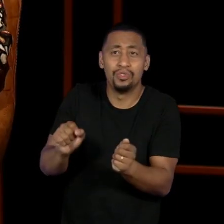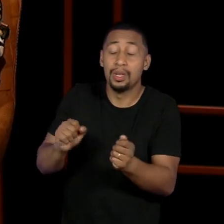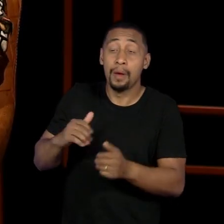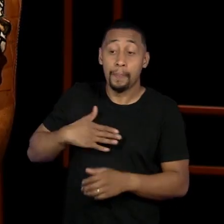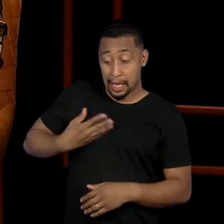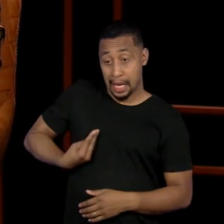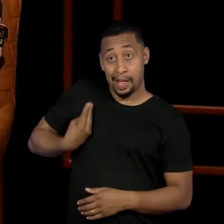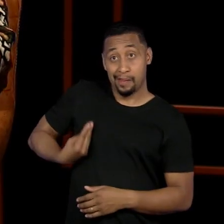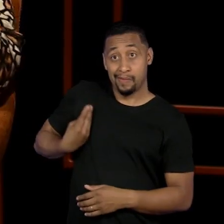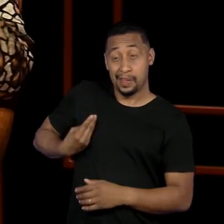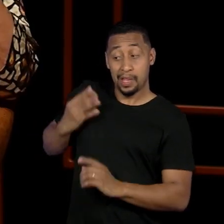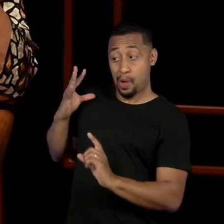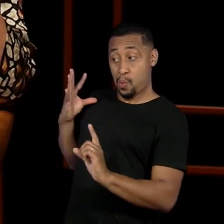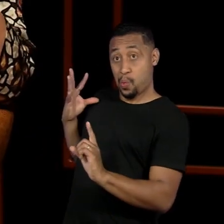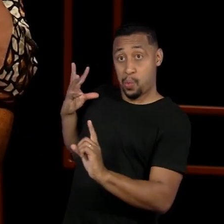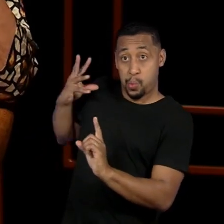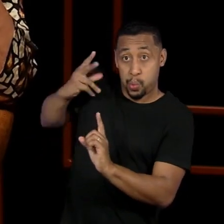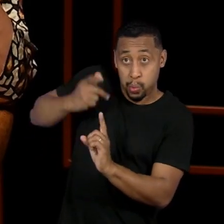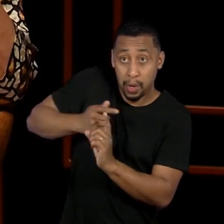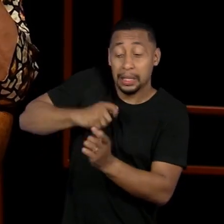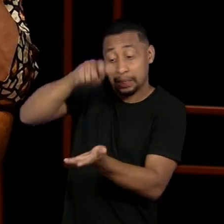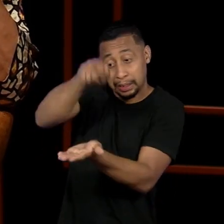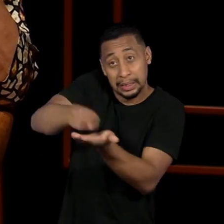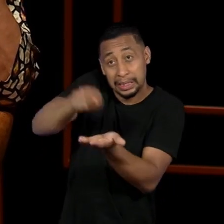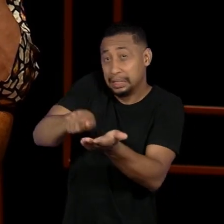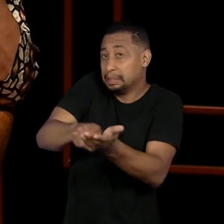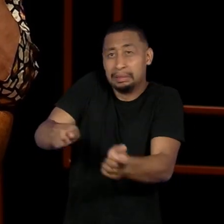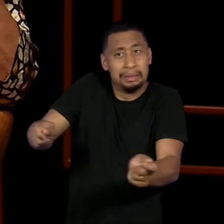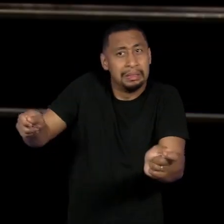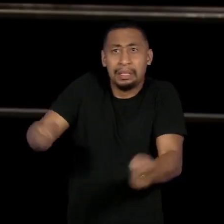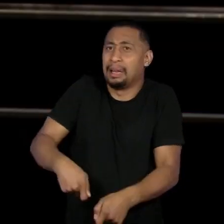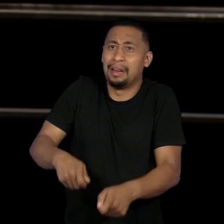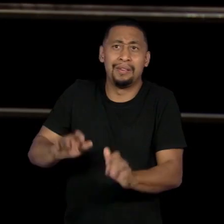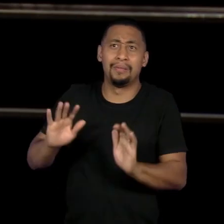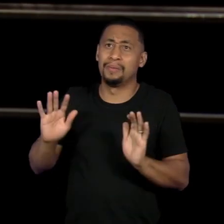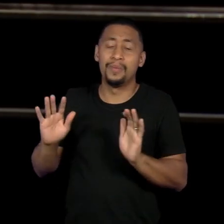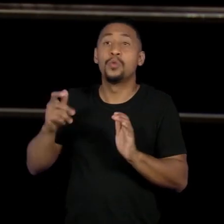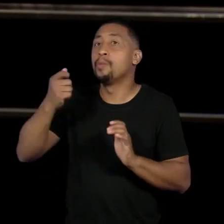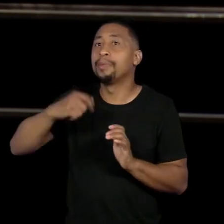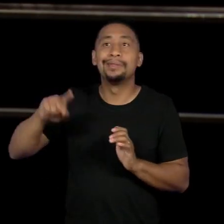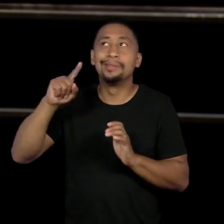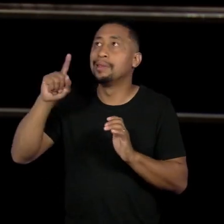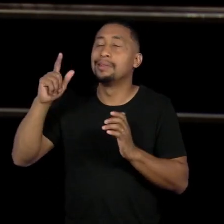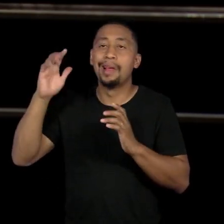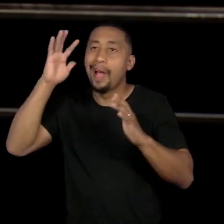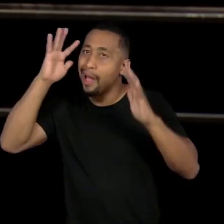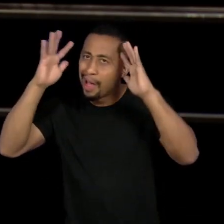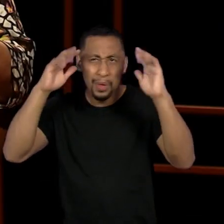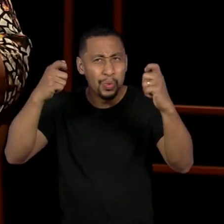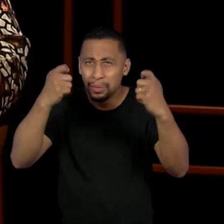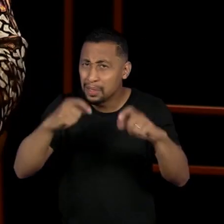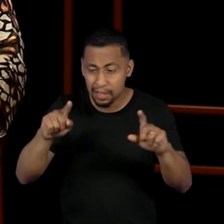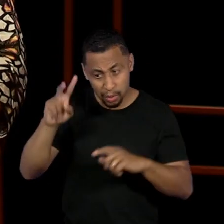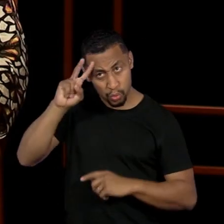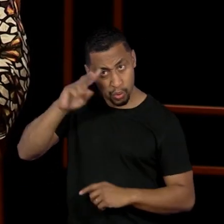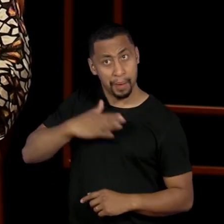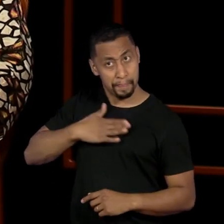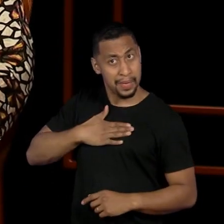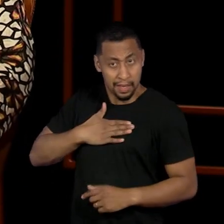biografia só de histórias. Não precisava nem ser uma narrativa lógica, só de histórias. E eu não